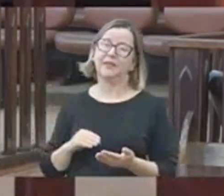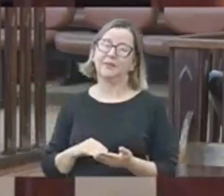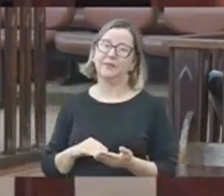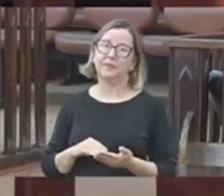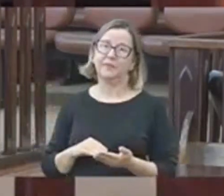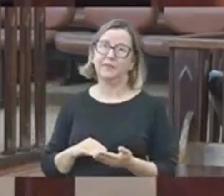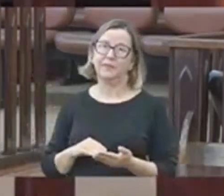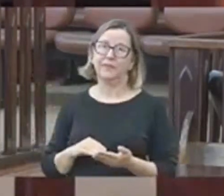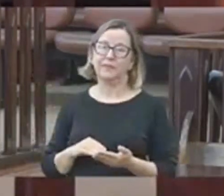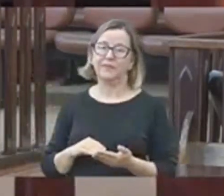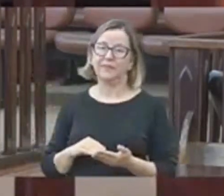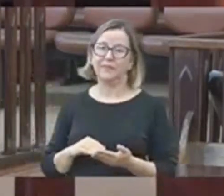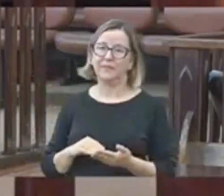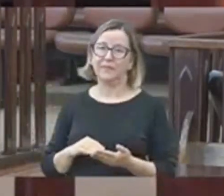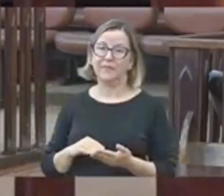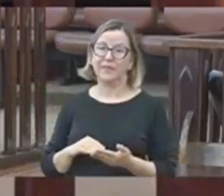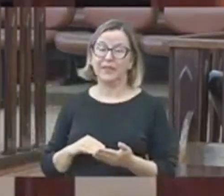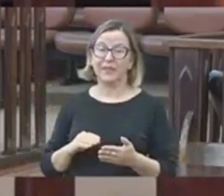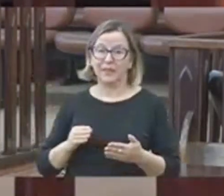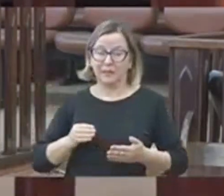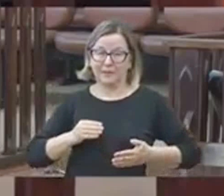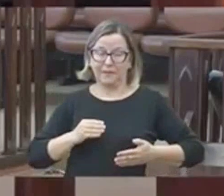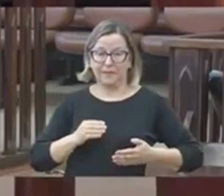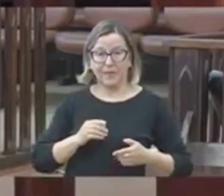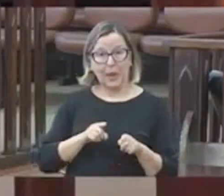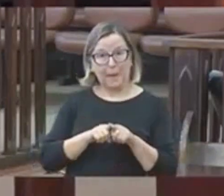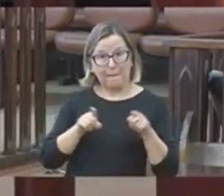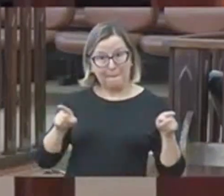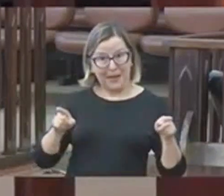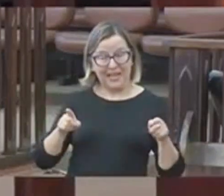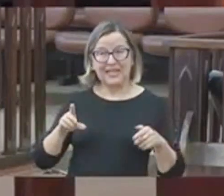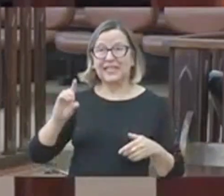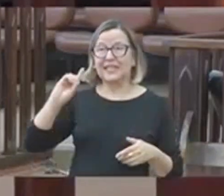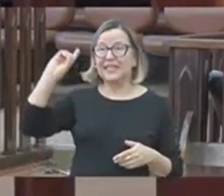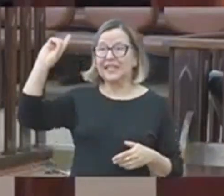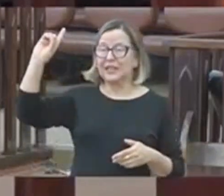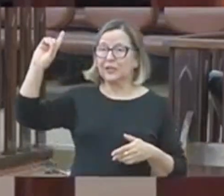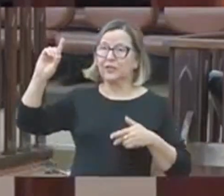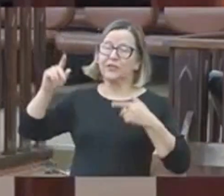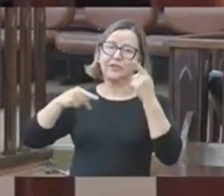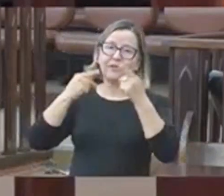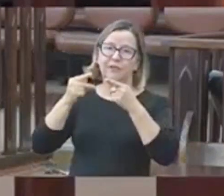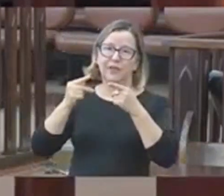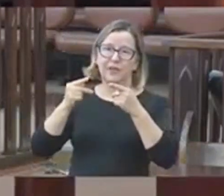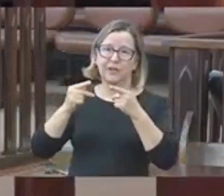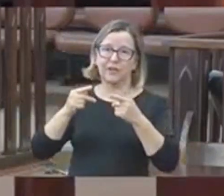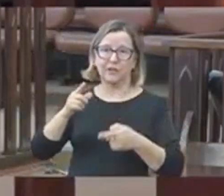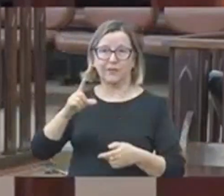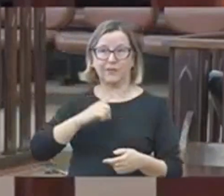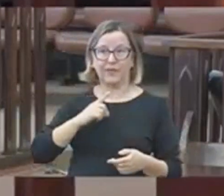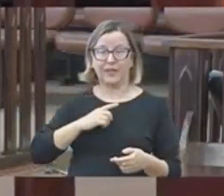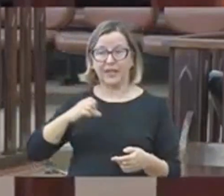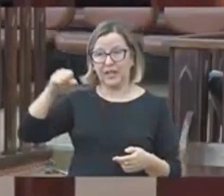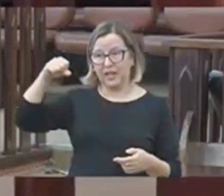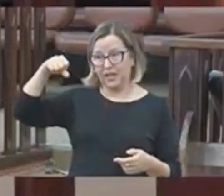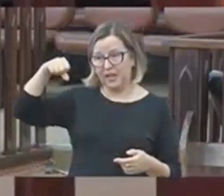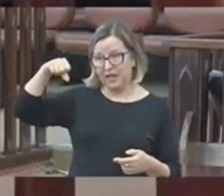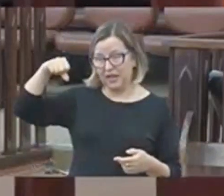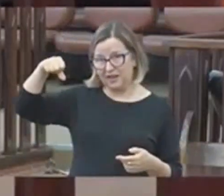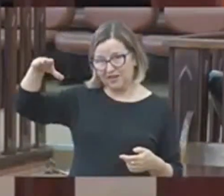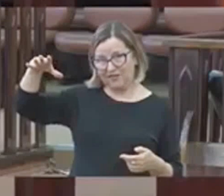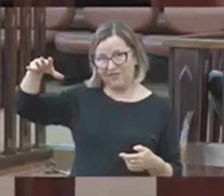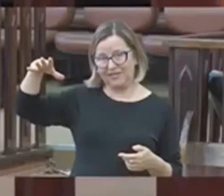e o termo disse Deus, haja luz, causou a degeneração física da